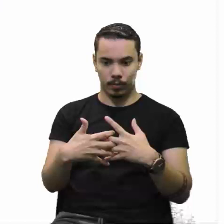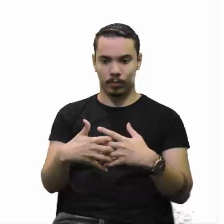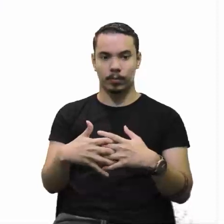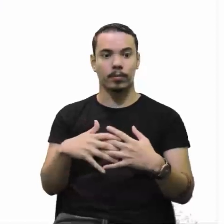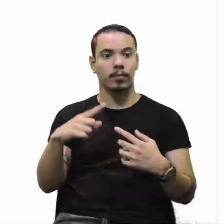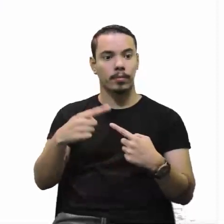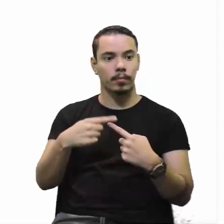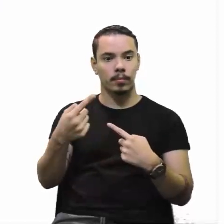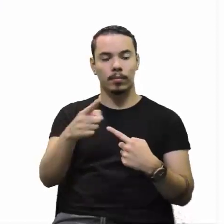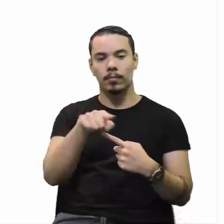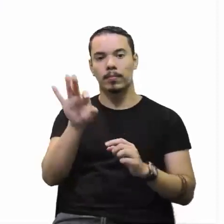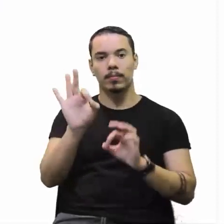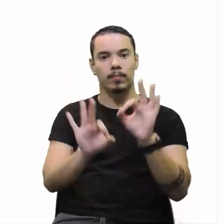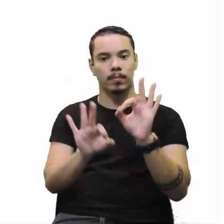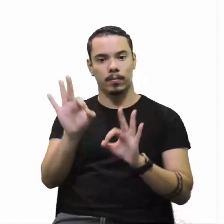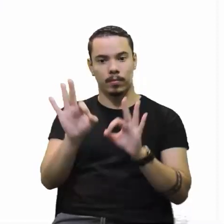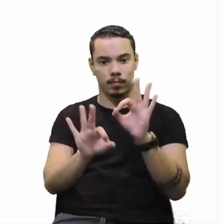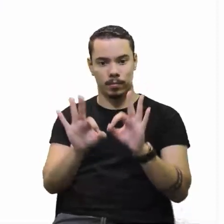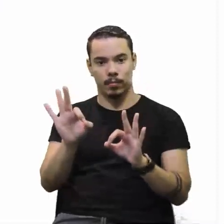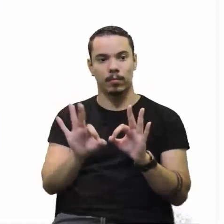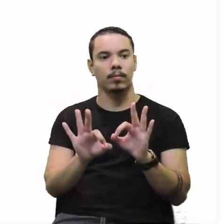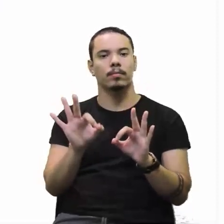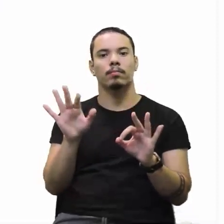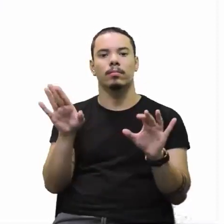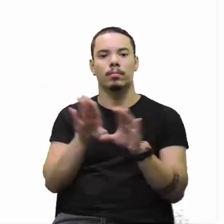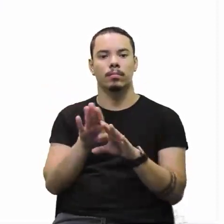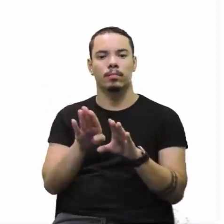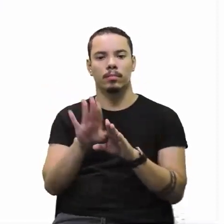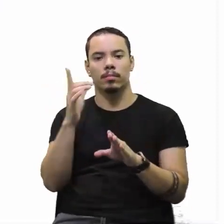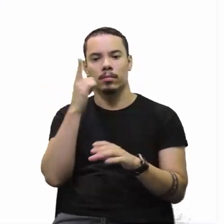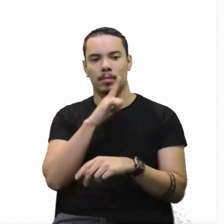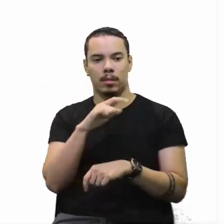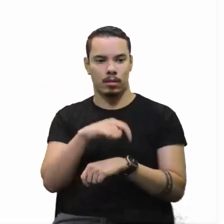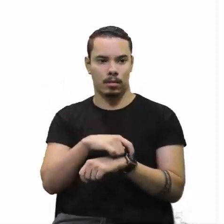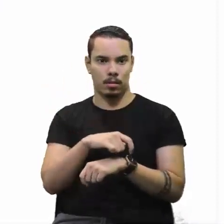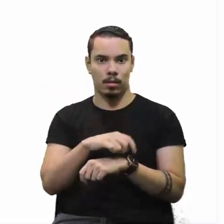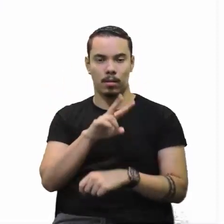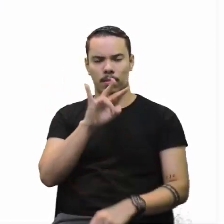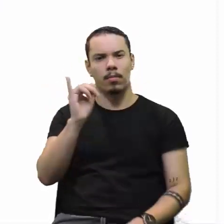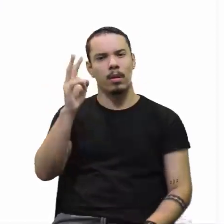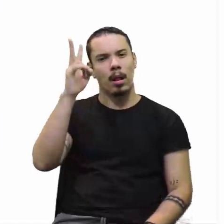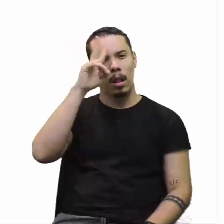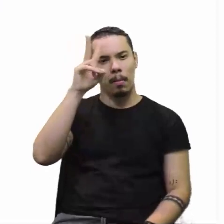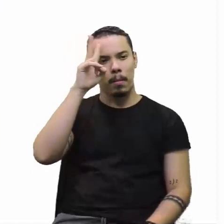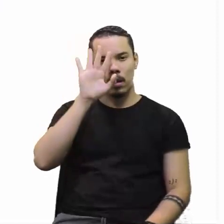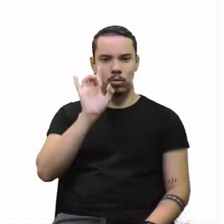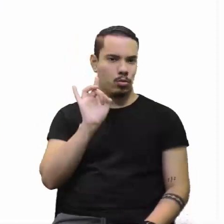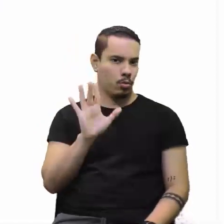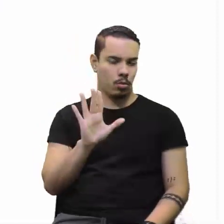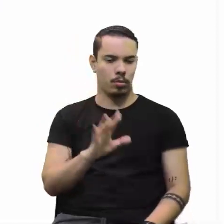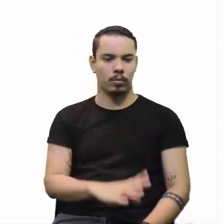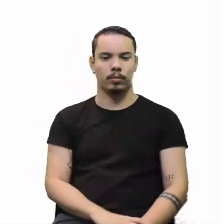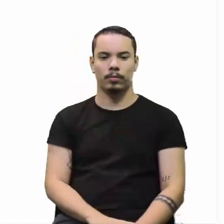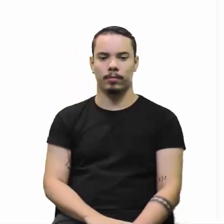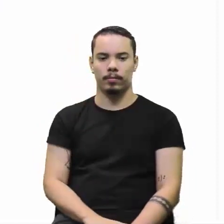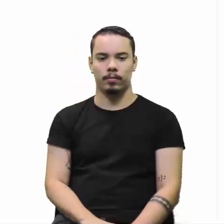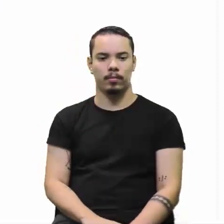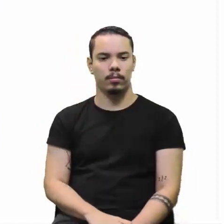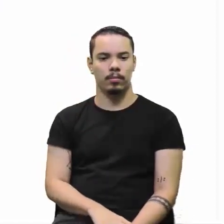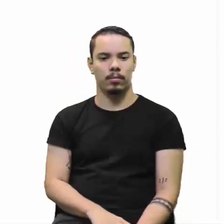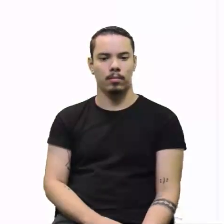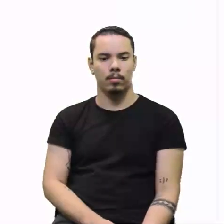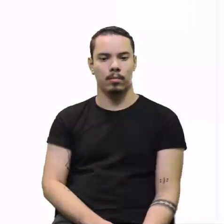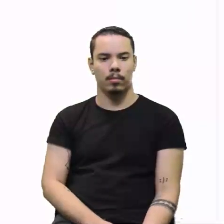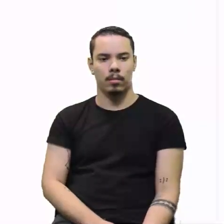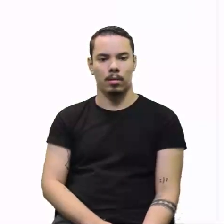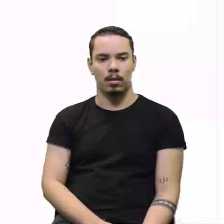você organiza, acaba sendo também tempo. Só para lembrar, né? A frequência está relacionada com o tempo. Então vamos para frente. Isso,